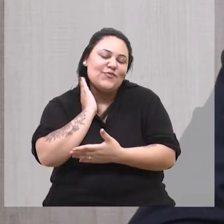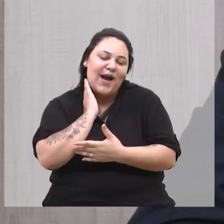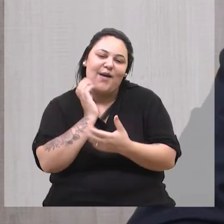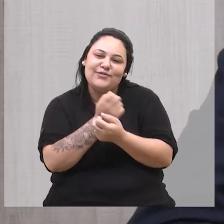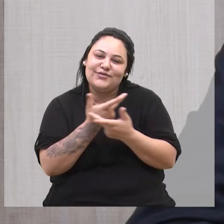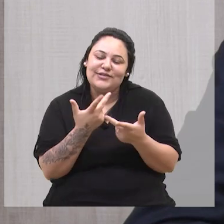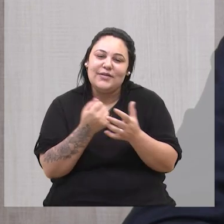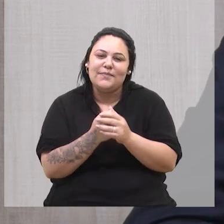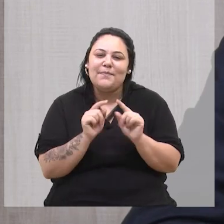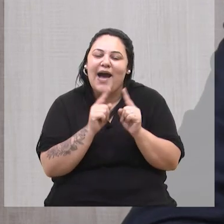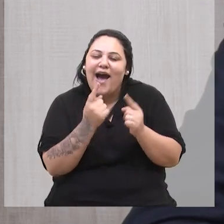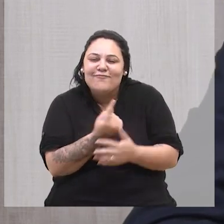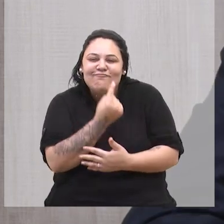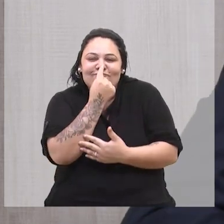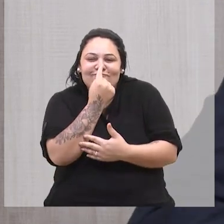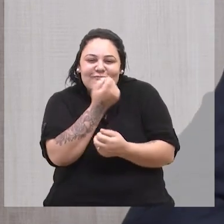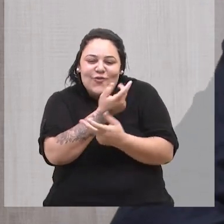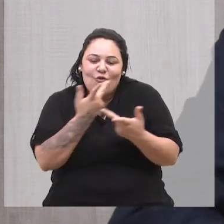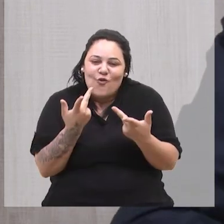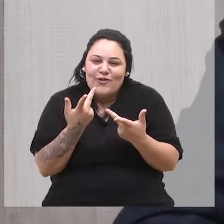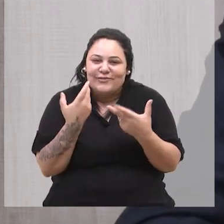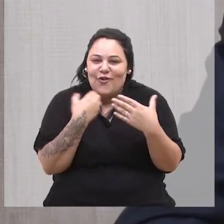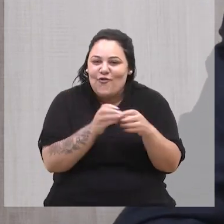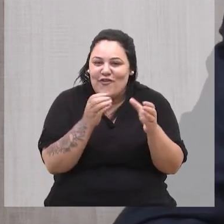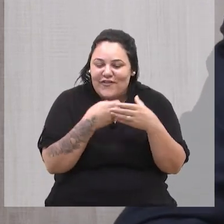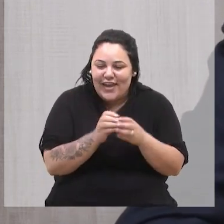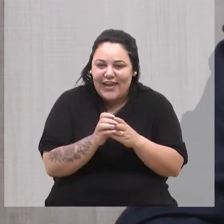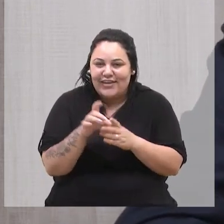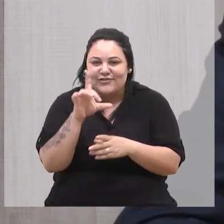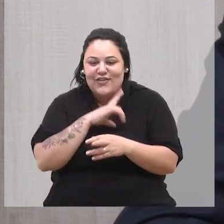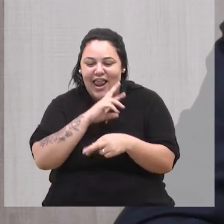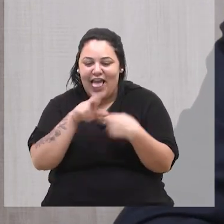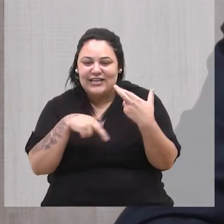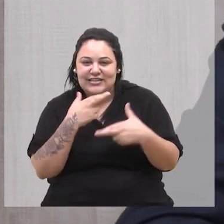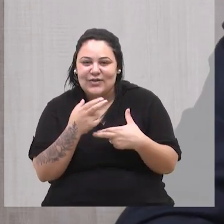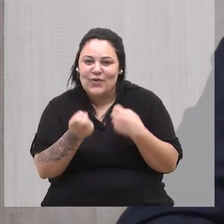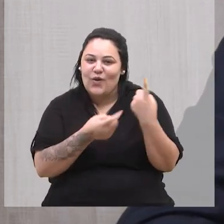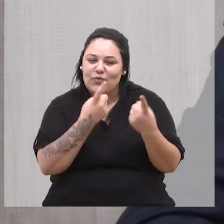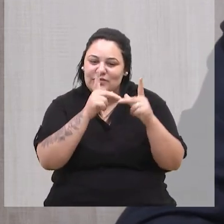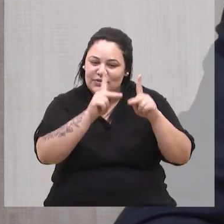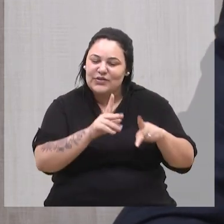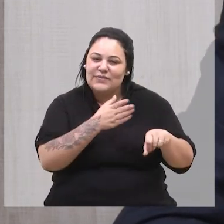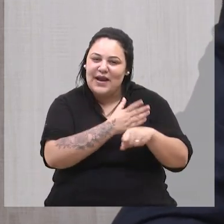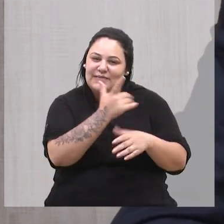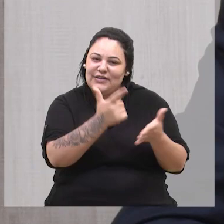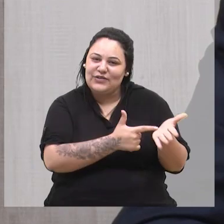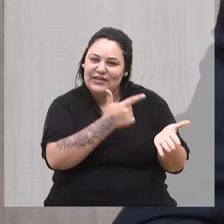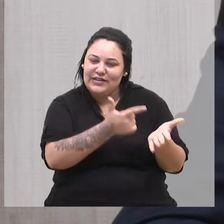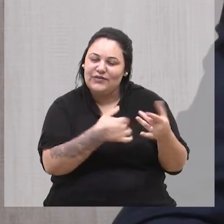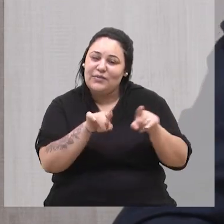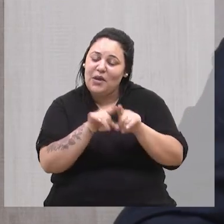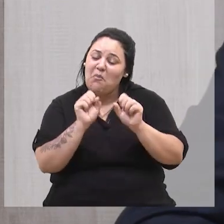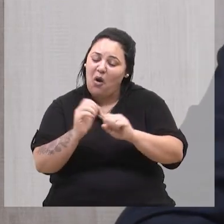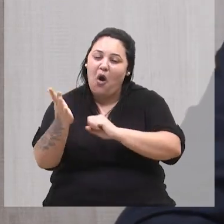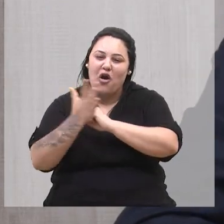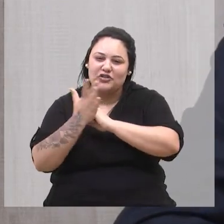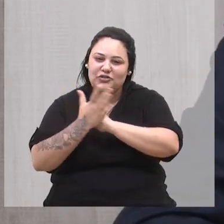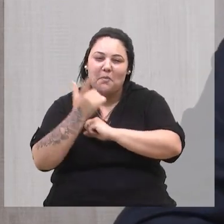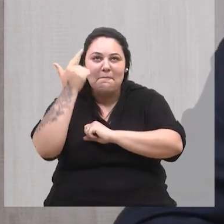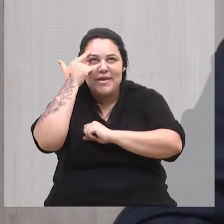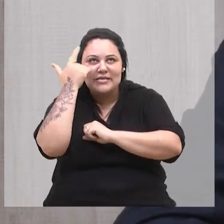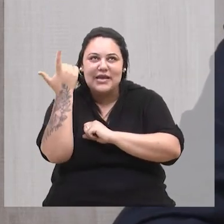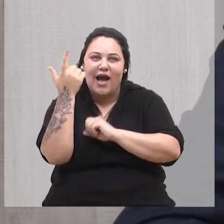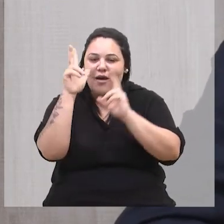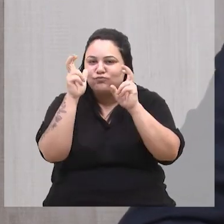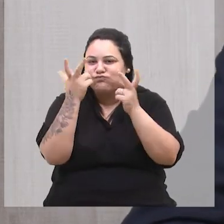nosso bate-papo, mas que intimidades ou situações que a senhora teve com algumas dessas personagens que possam ter lhe ajudado também